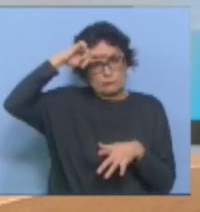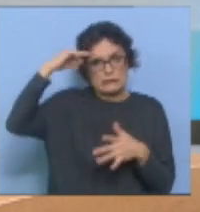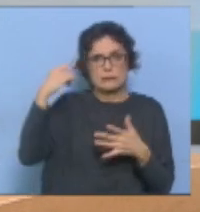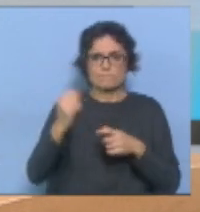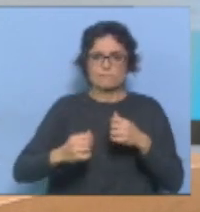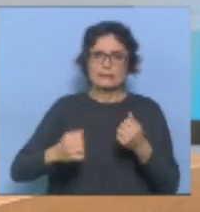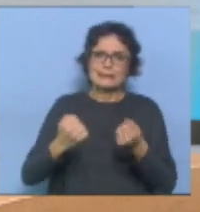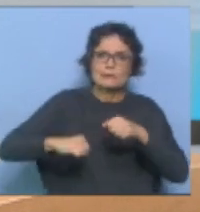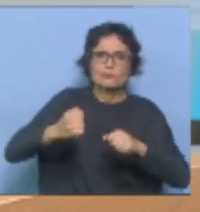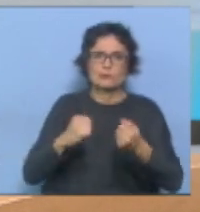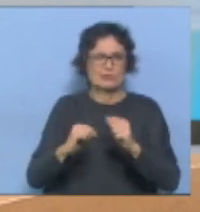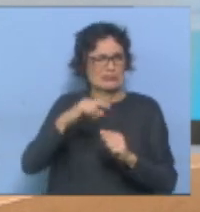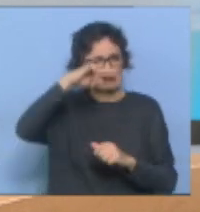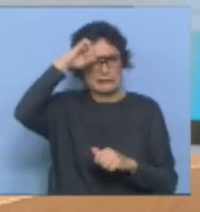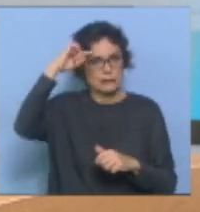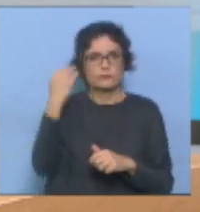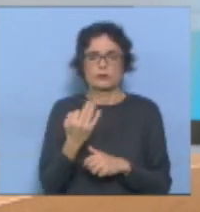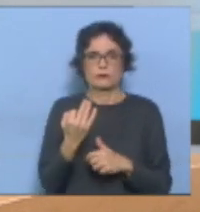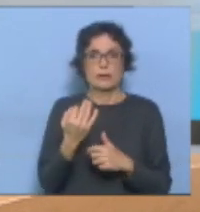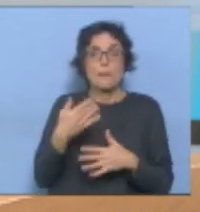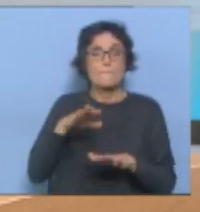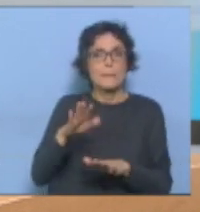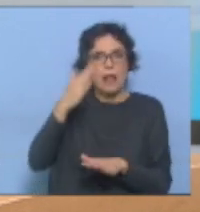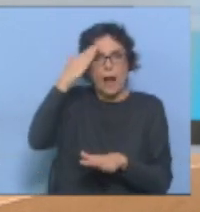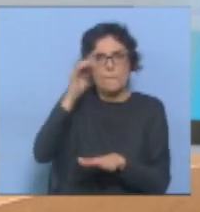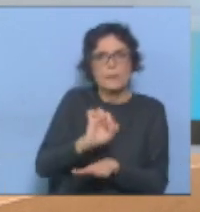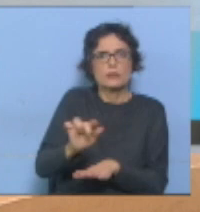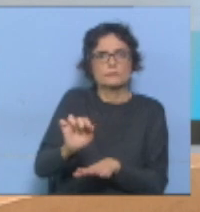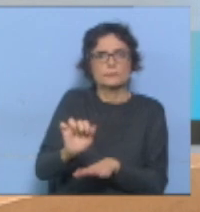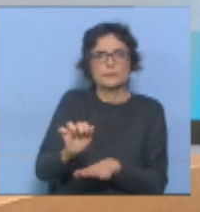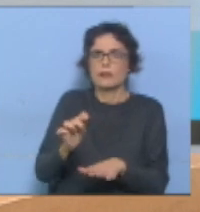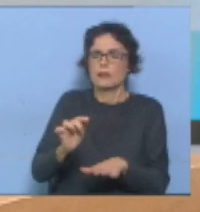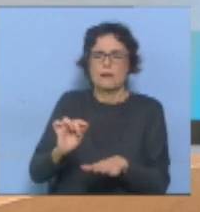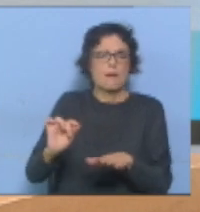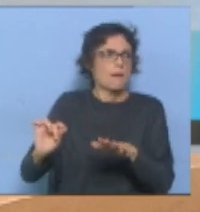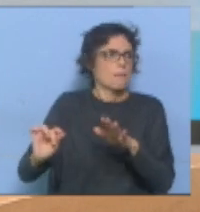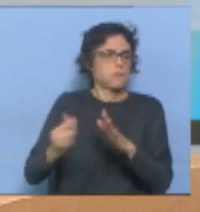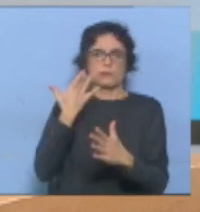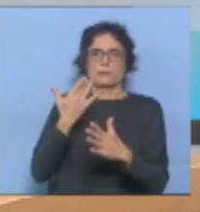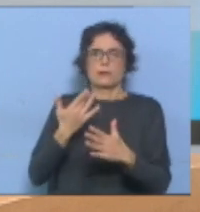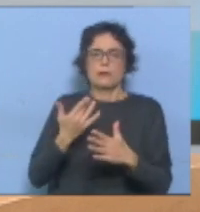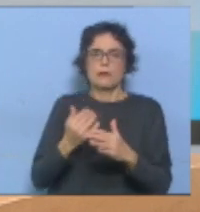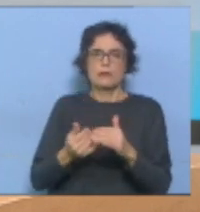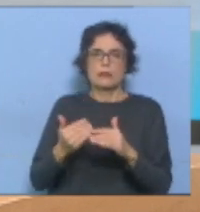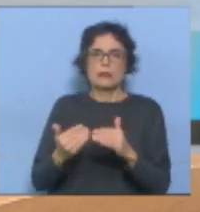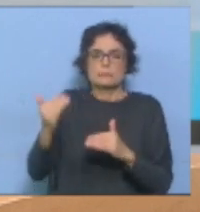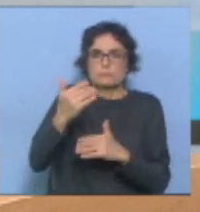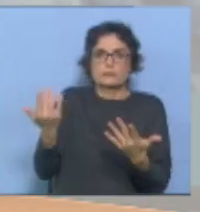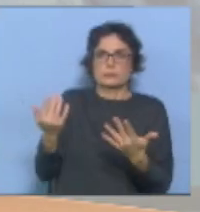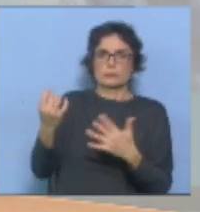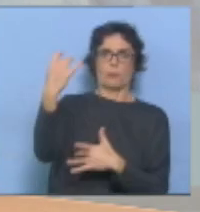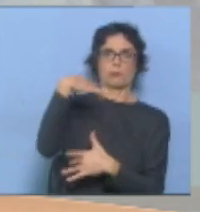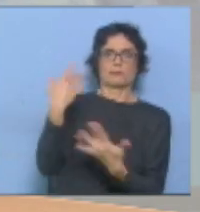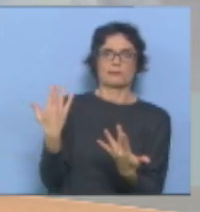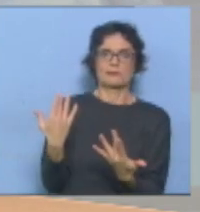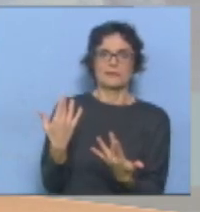capacidade extraordinariamente maior do que a minha para comunicar. É muito interessante vê-lo. Como é que isso acontece?